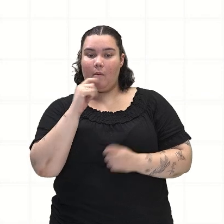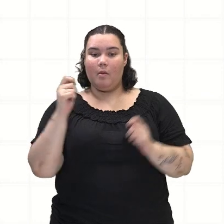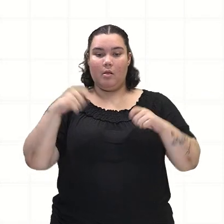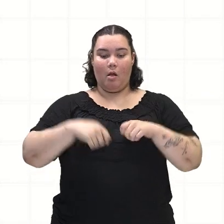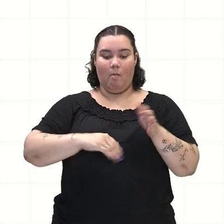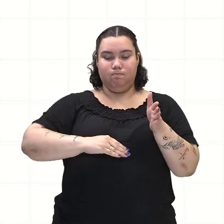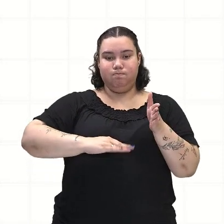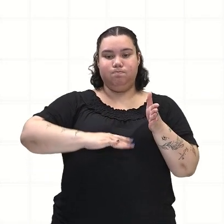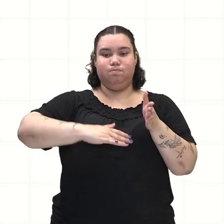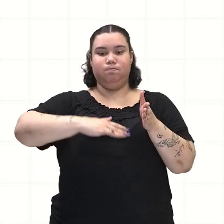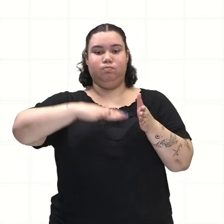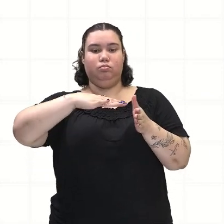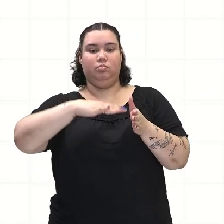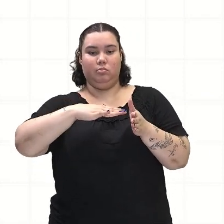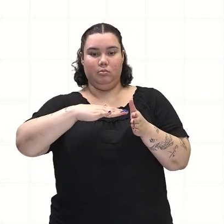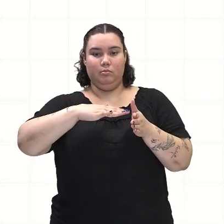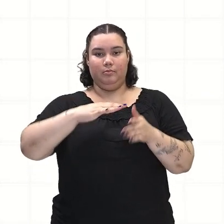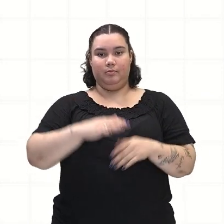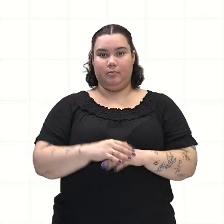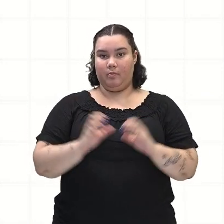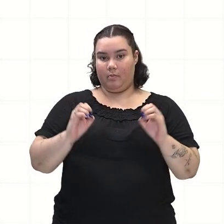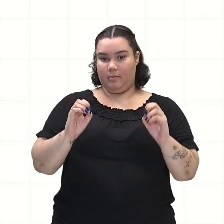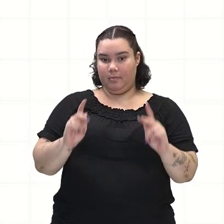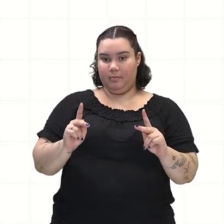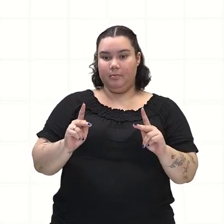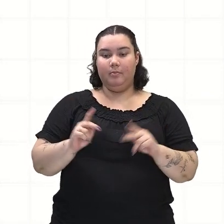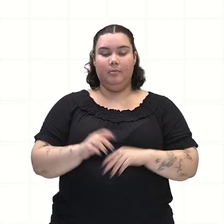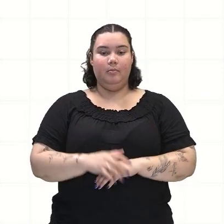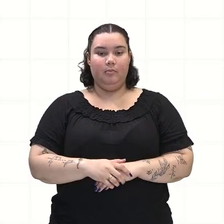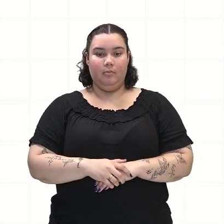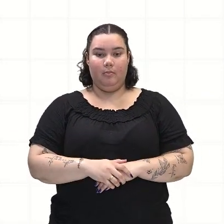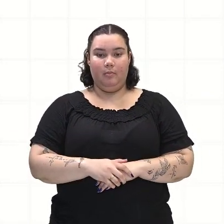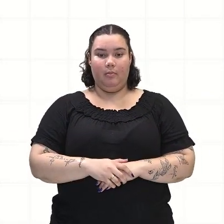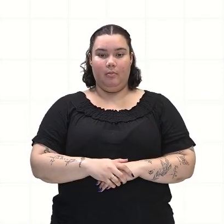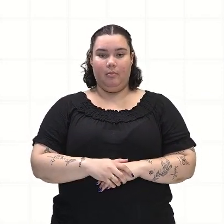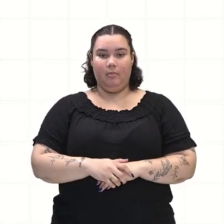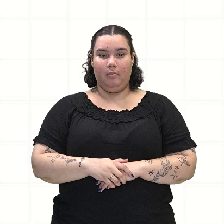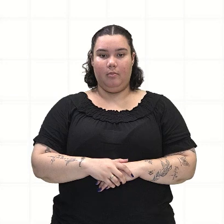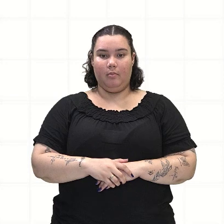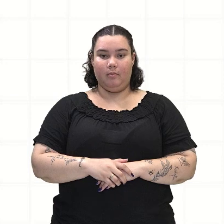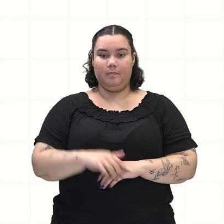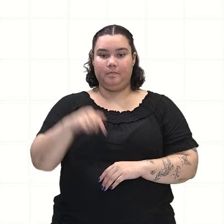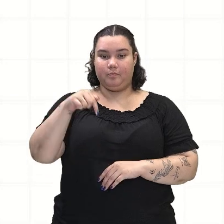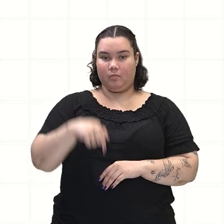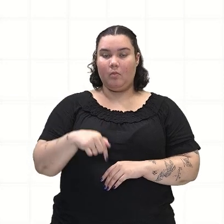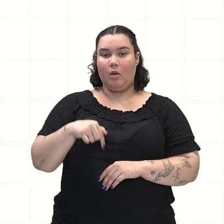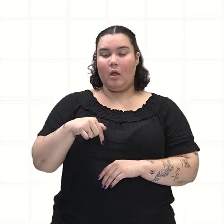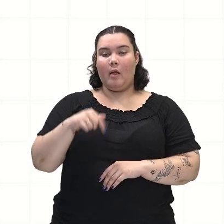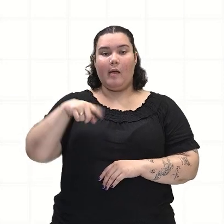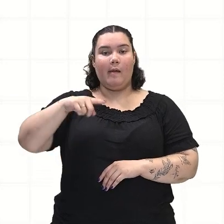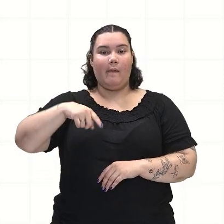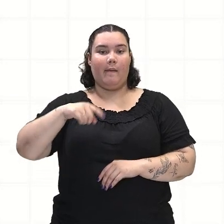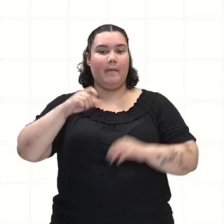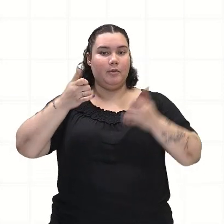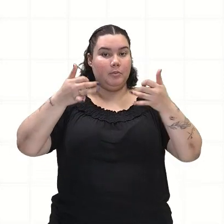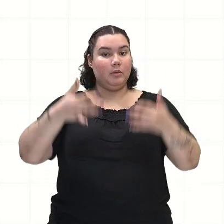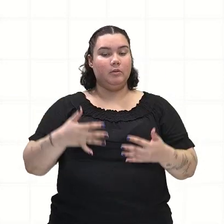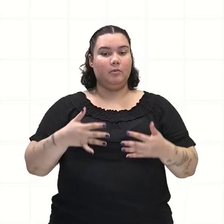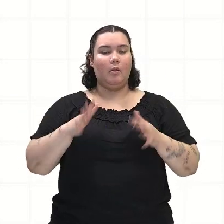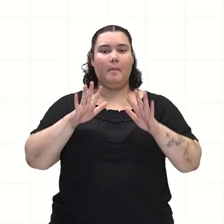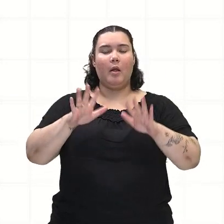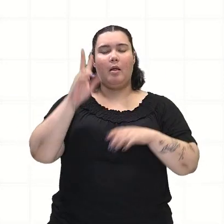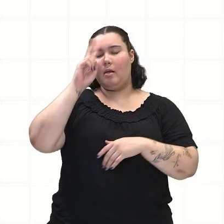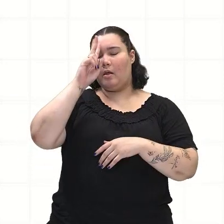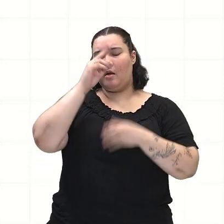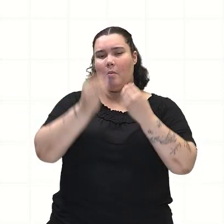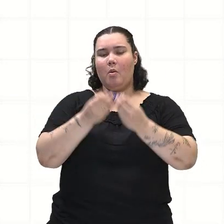preencher essa piscina, beleza? Então, essa é a nossa visão. Lembrando que como que eu calculo o